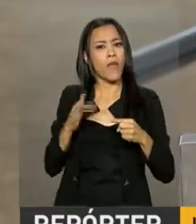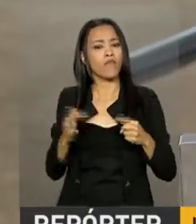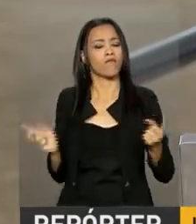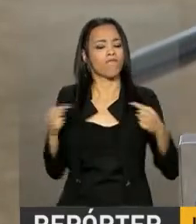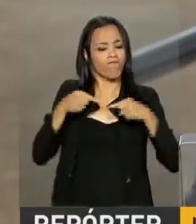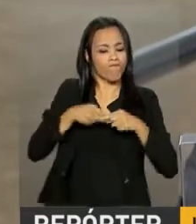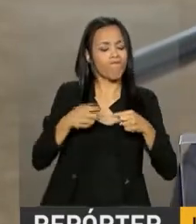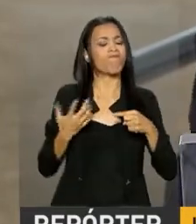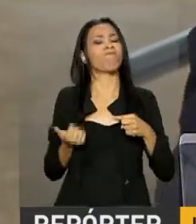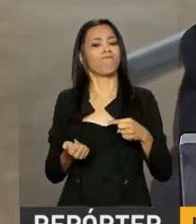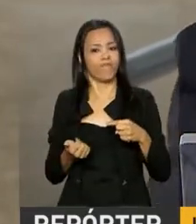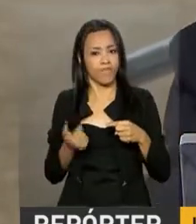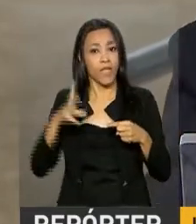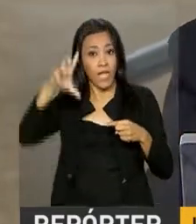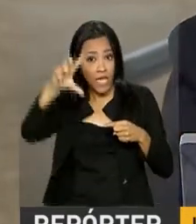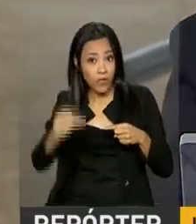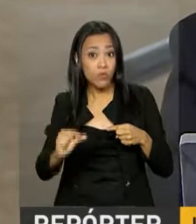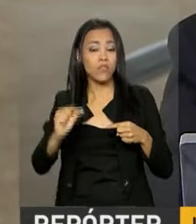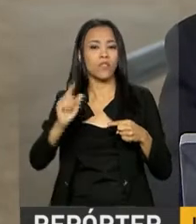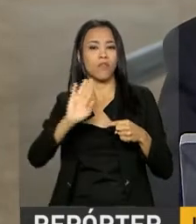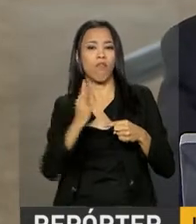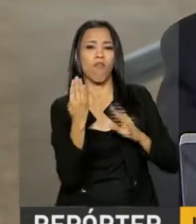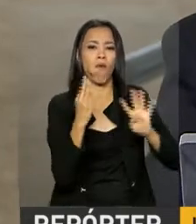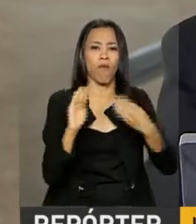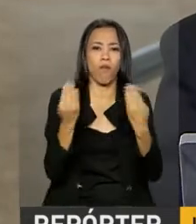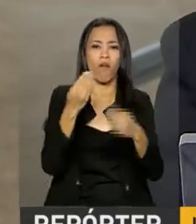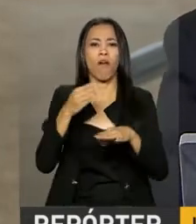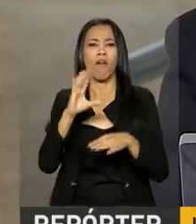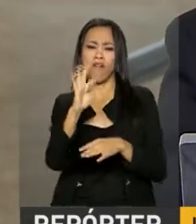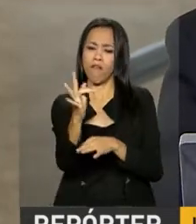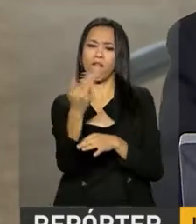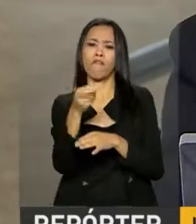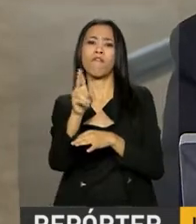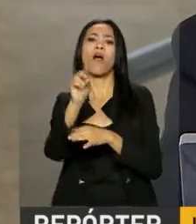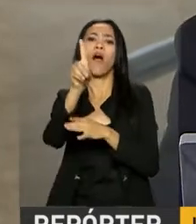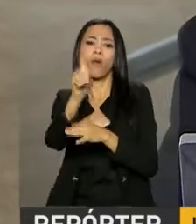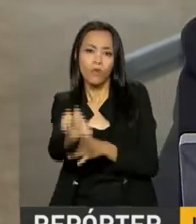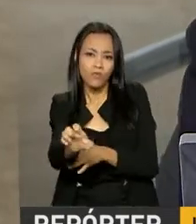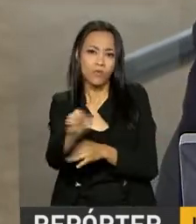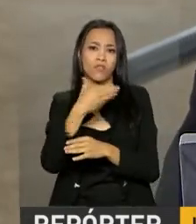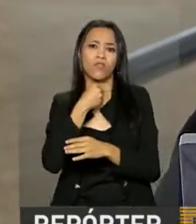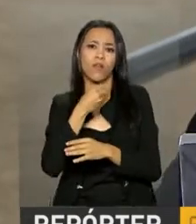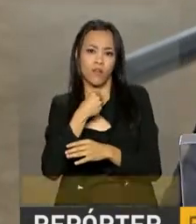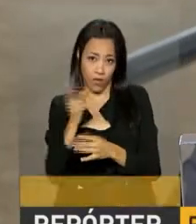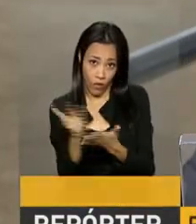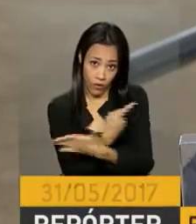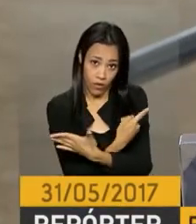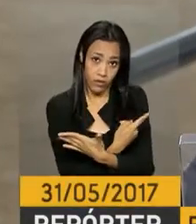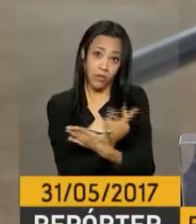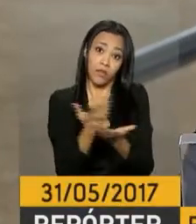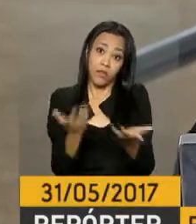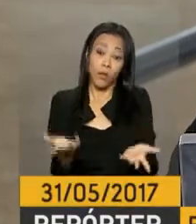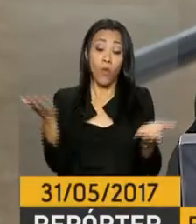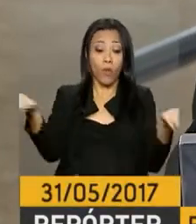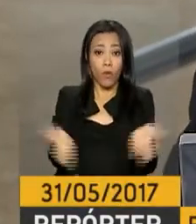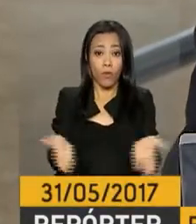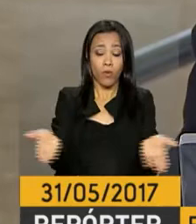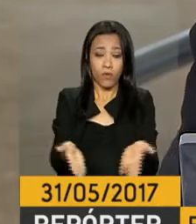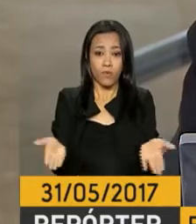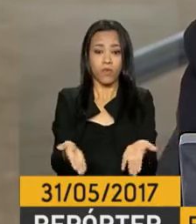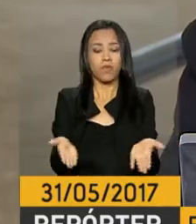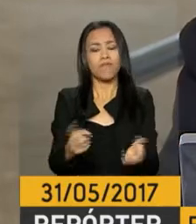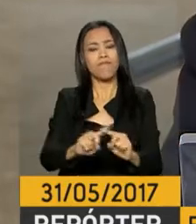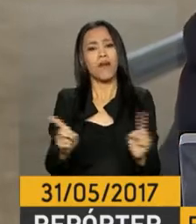reduzindo as fraudes relacionadas ao acesso a essa política pública. Hoje, de forma pontual, mas